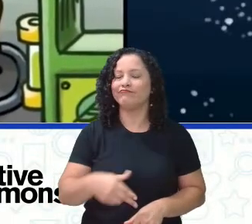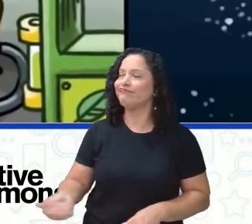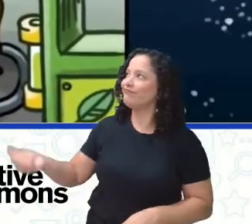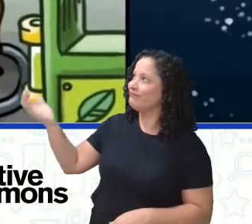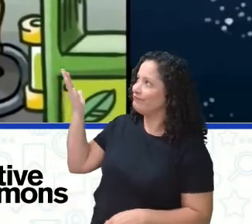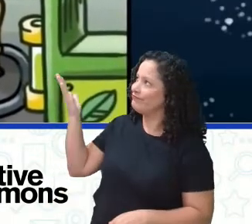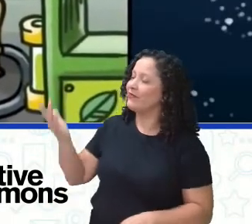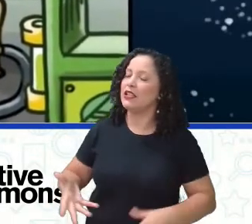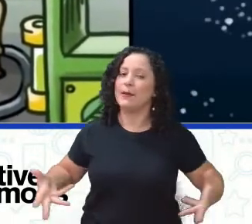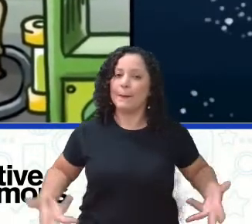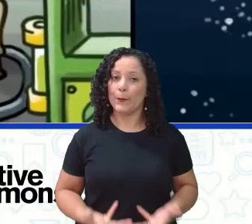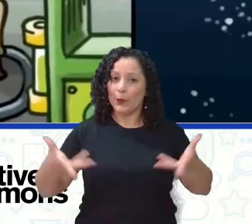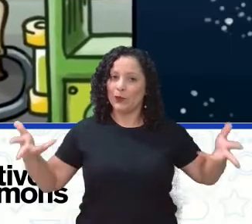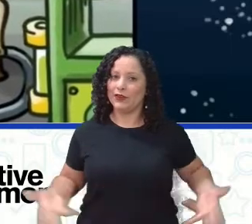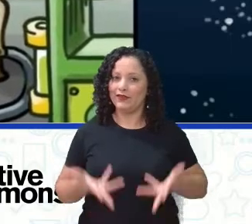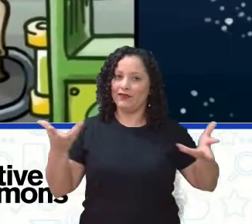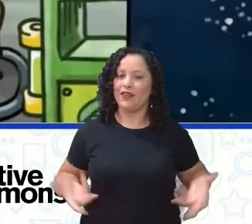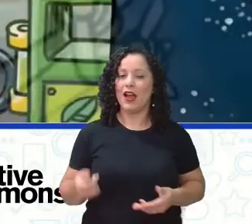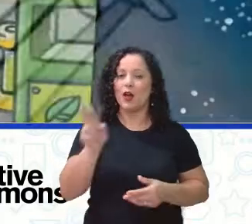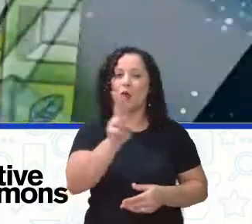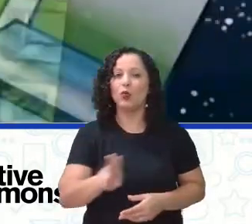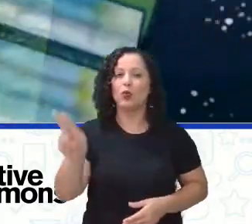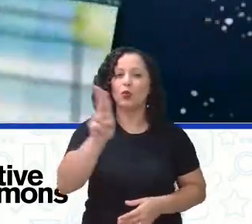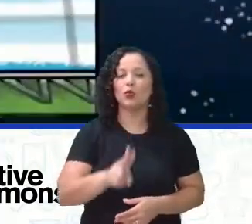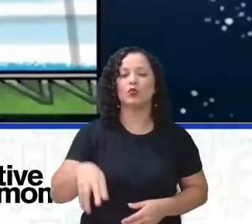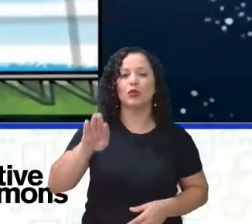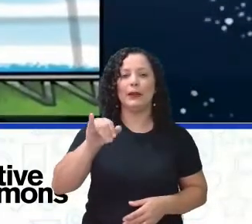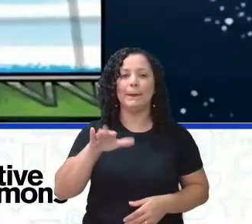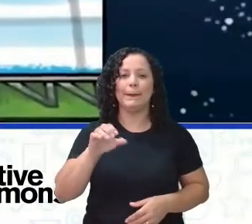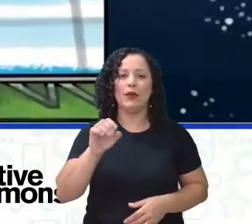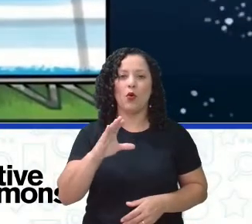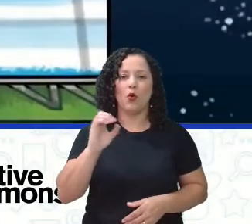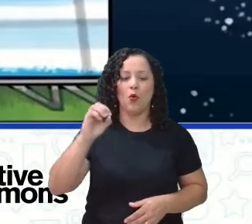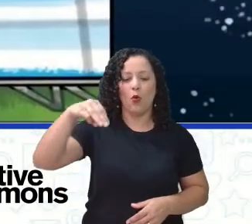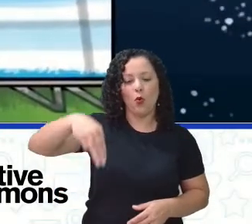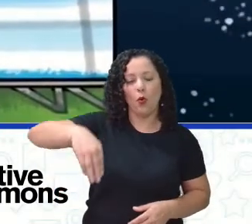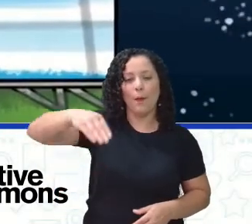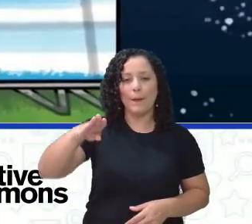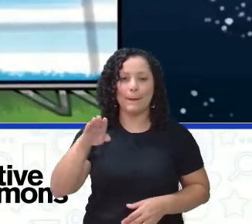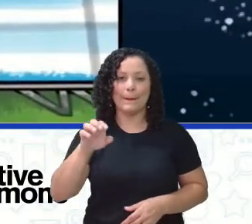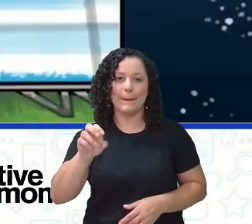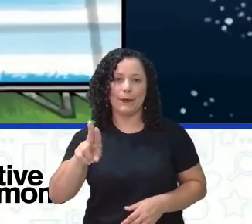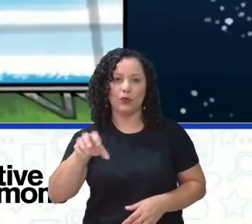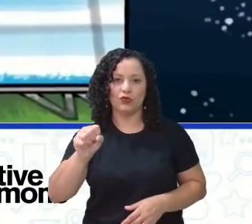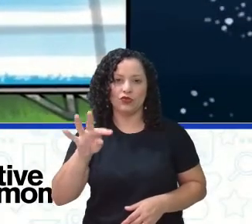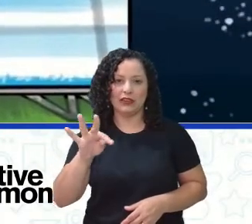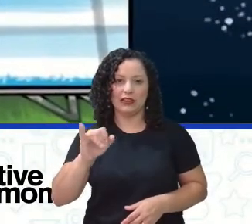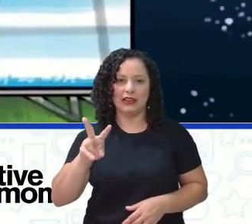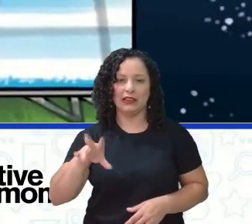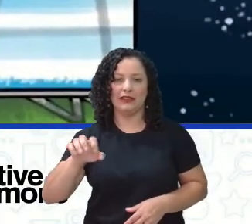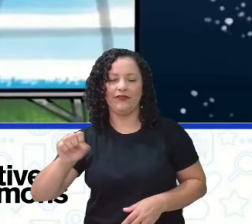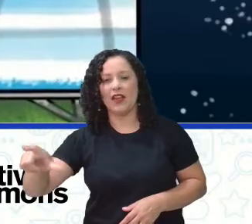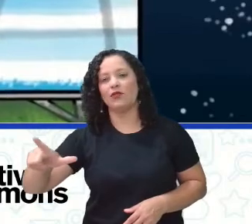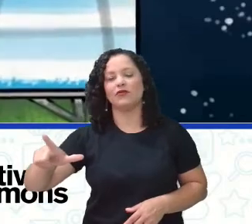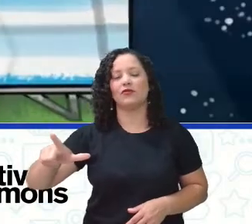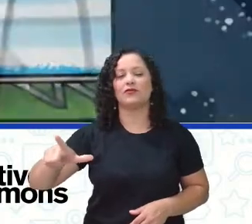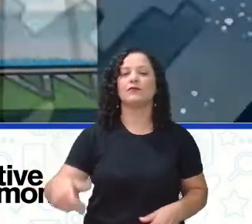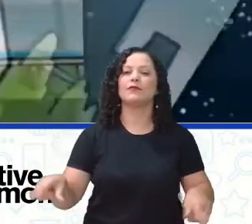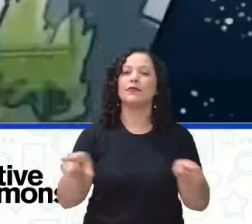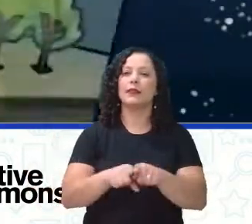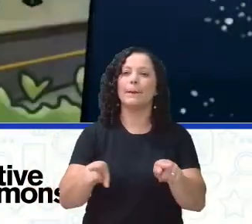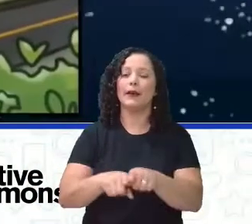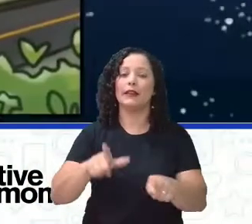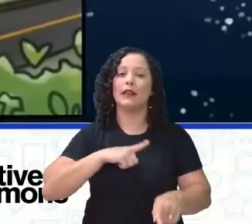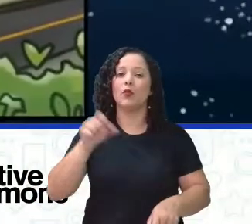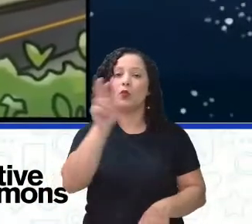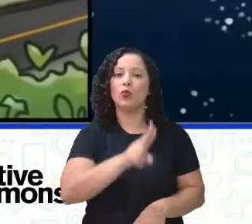e incentivar o consumo de biocombustíveis, estimular o uso de fontes renováveis, como as energias solar e